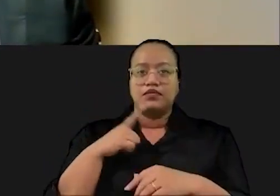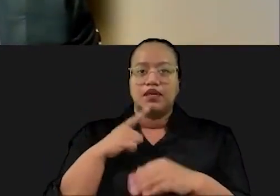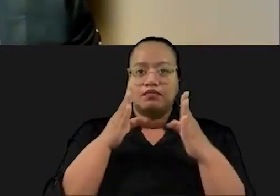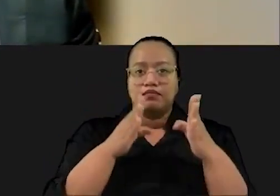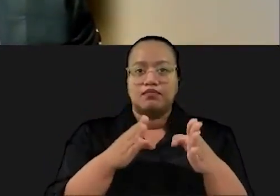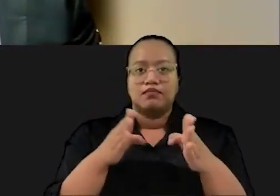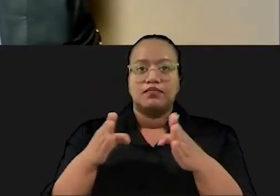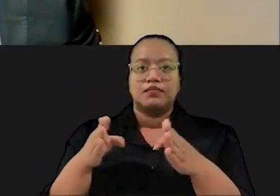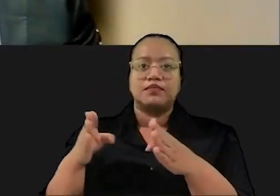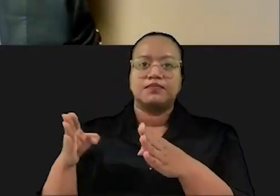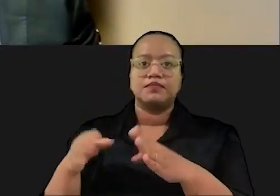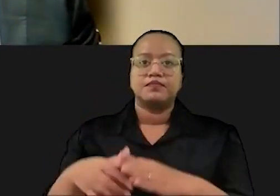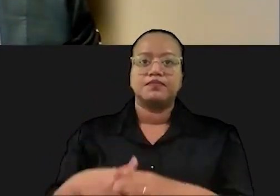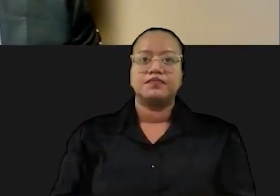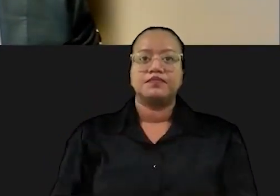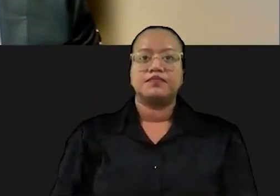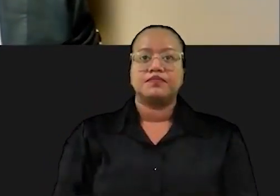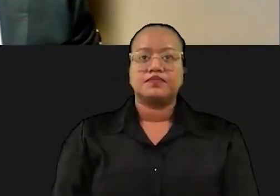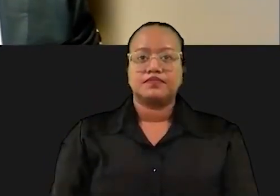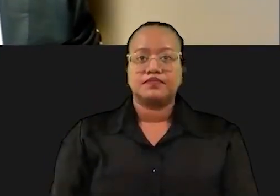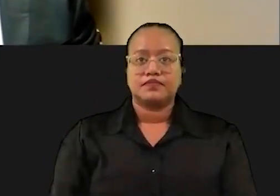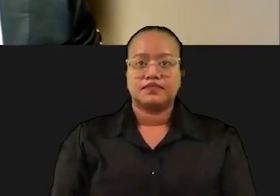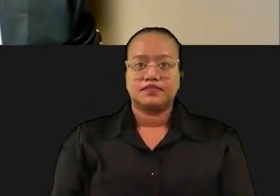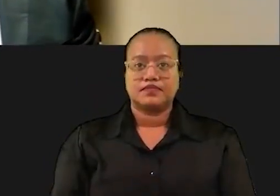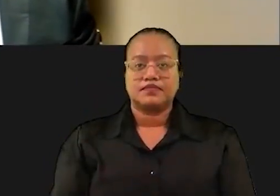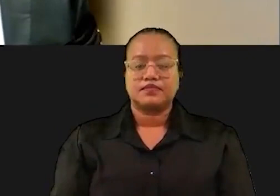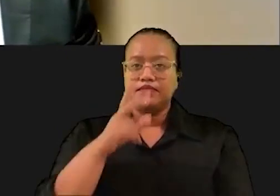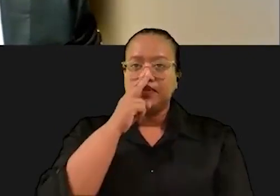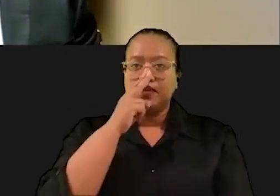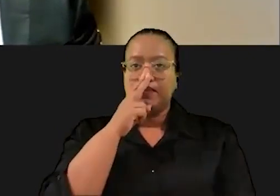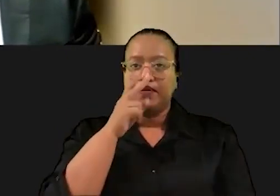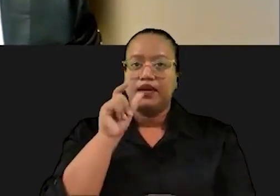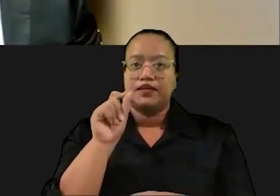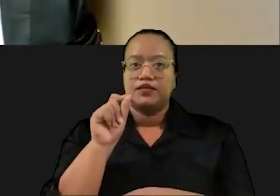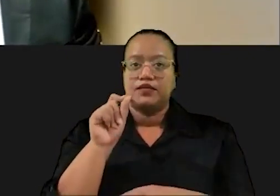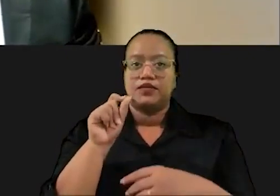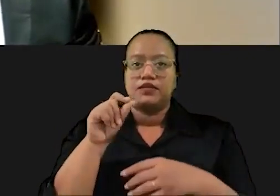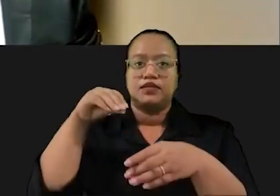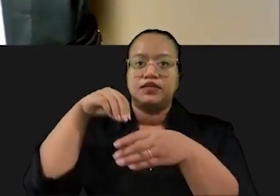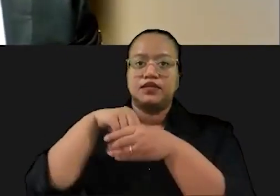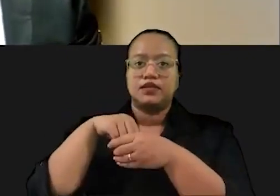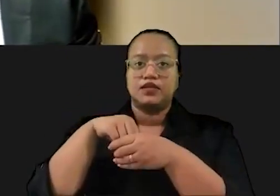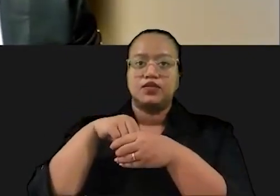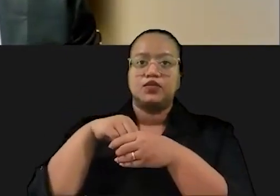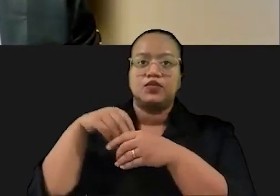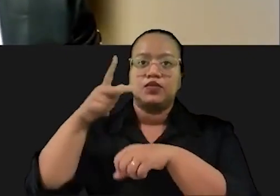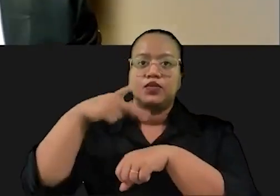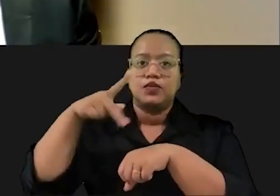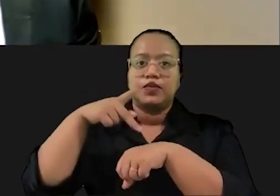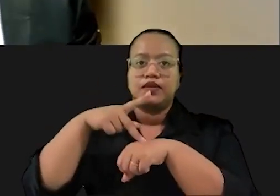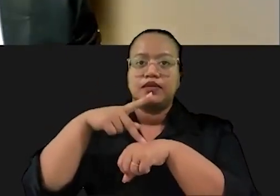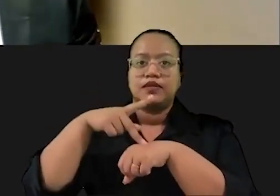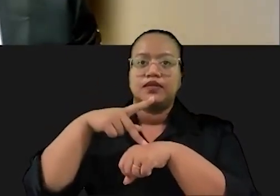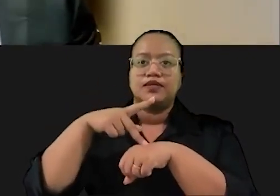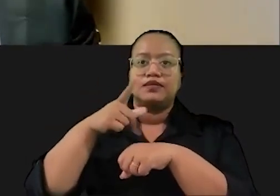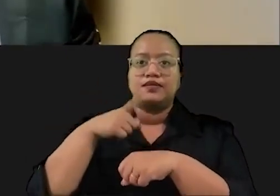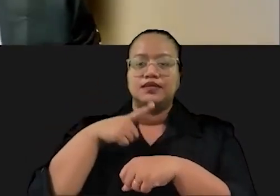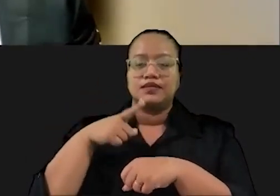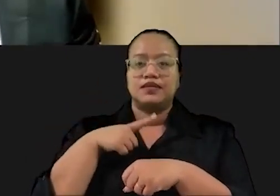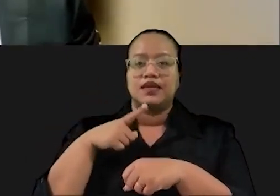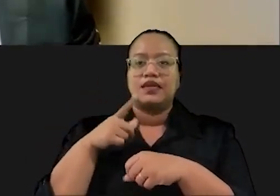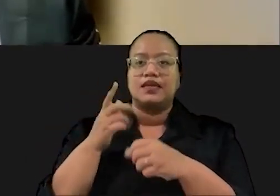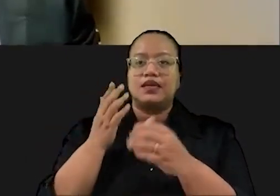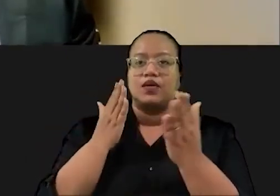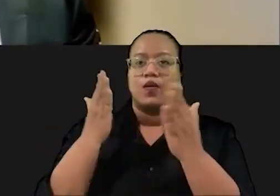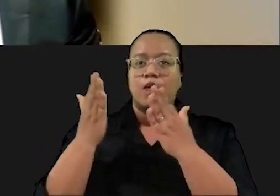de um país ou de uma cidade ou de um estado, a infraestrutura básica, as estradas, o sistema